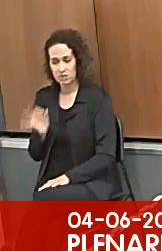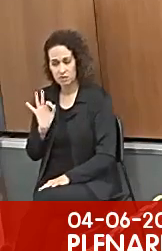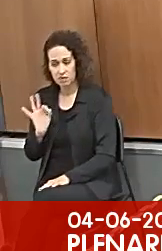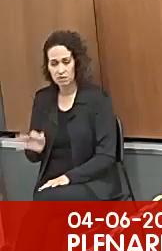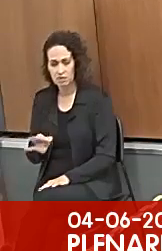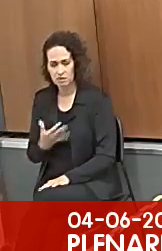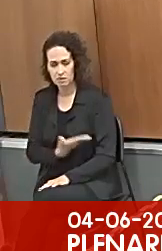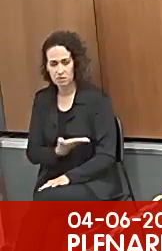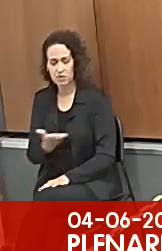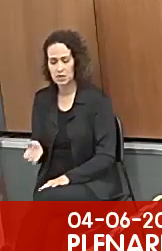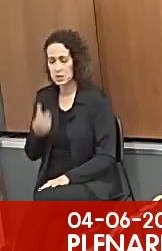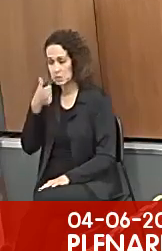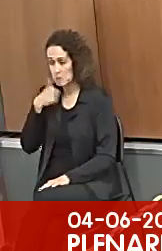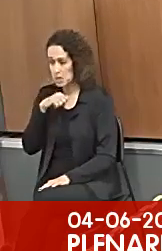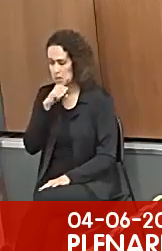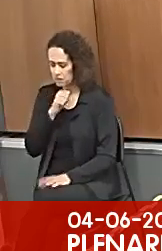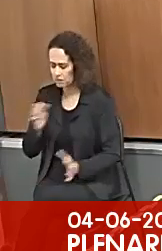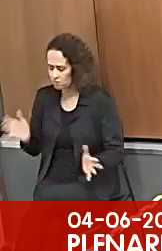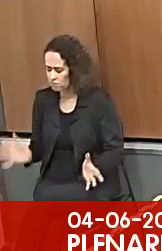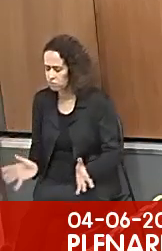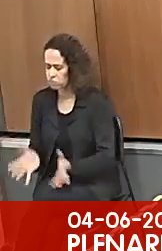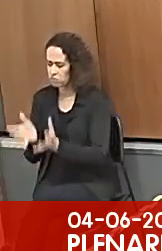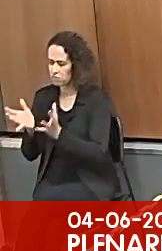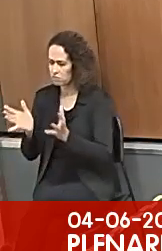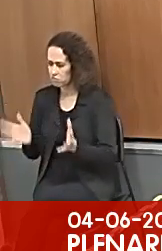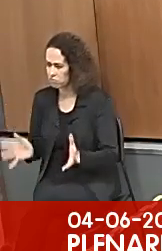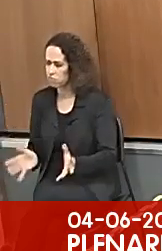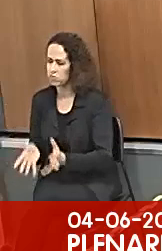mães inspiradoras para muitas mães